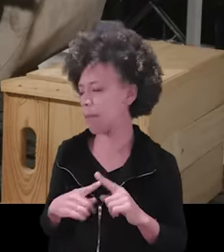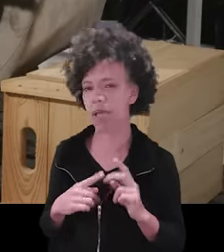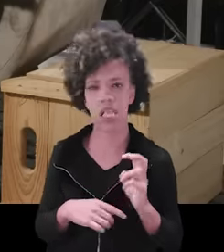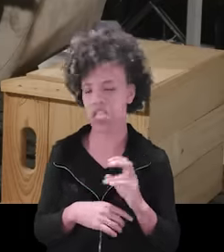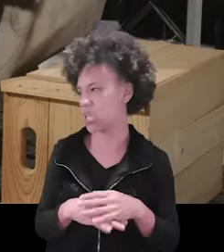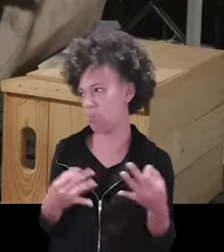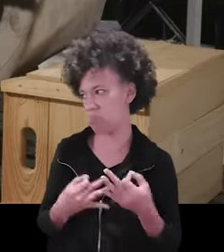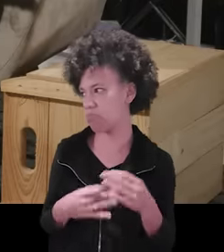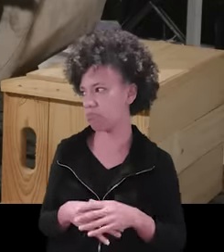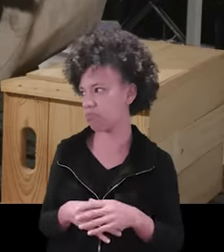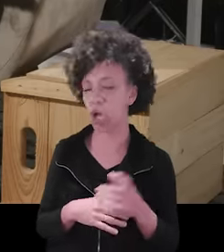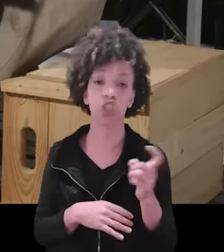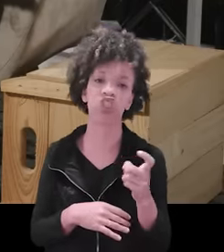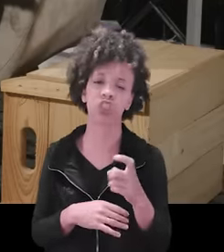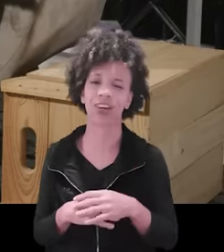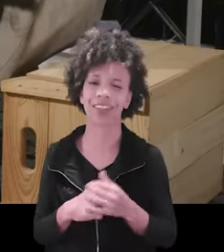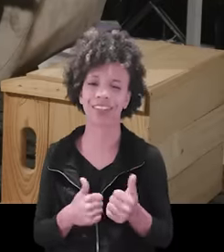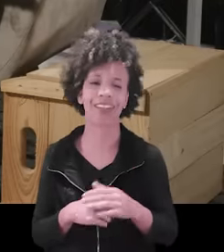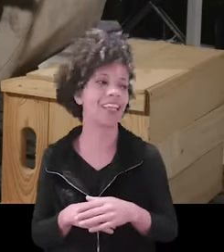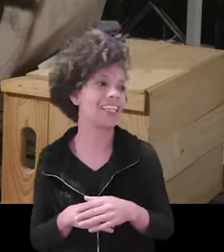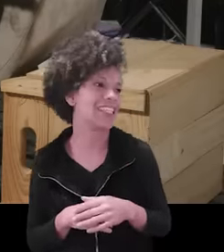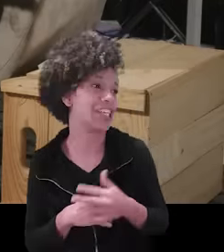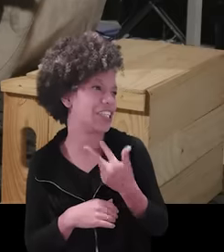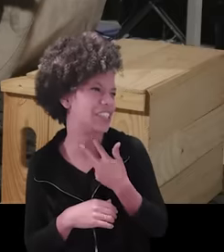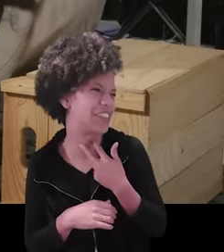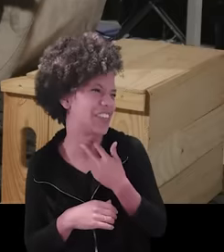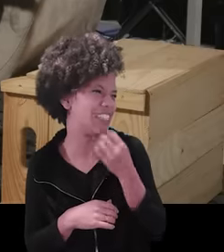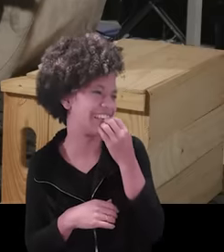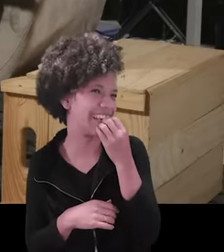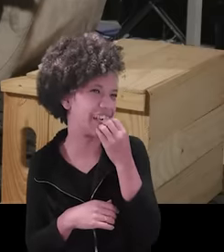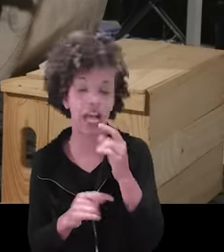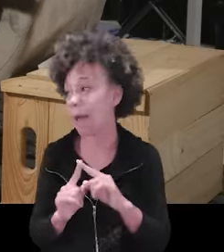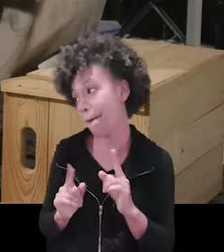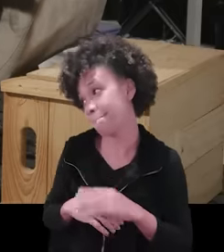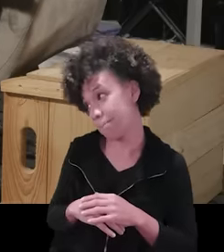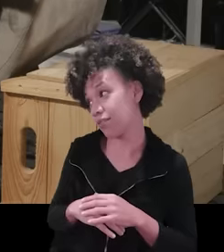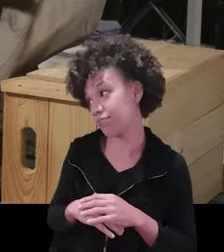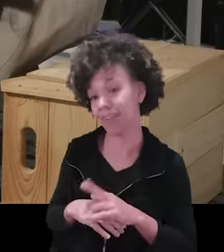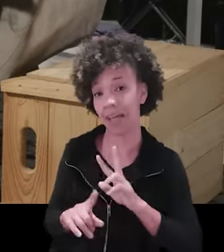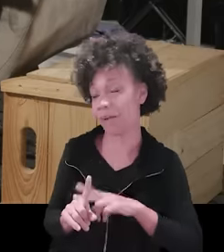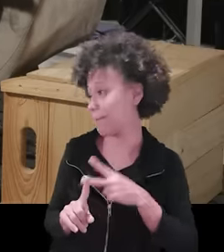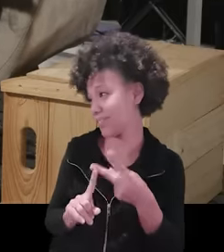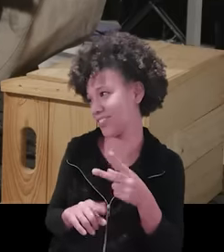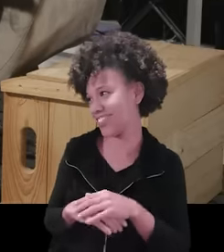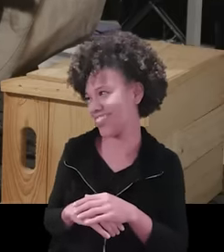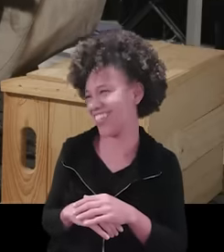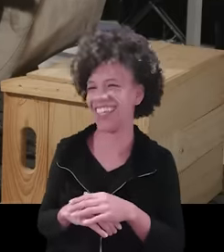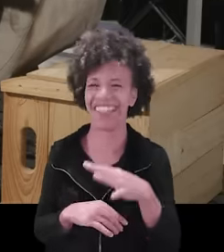ótimo já falou também o top-5 forminha Odeia O Tic Toc Deus não pode ai as duas cidades